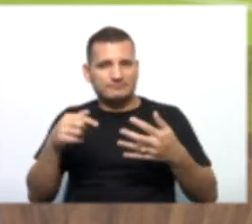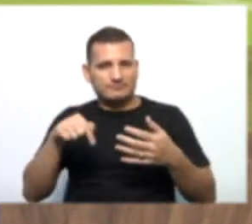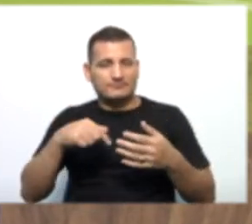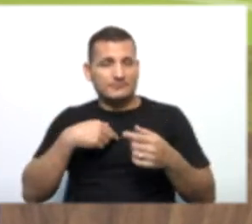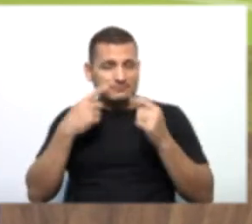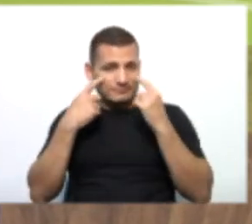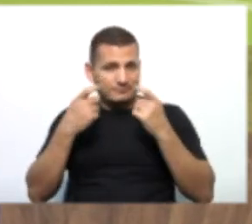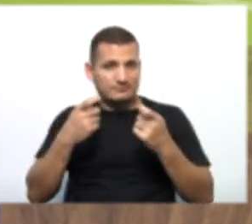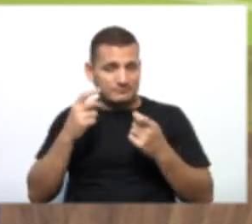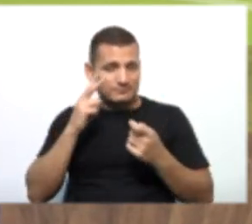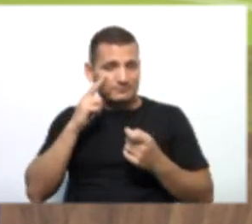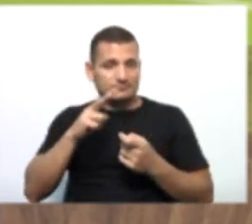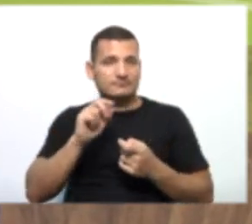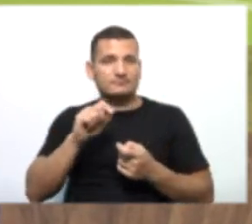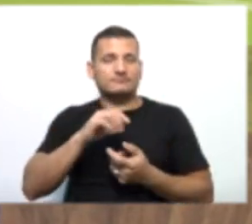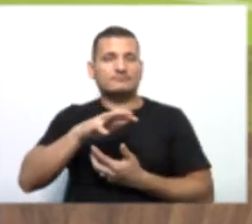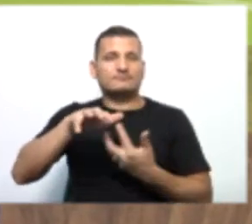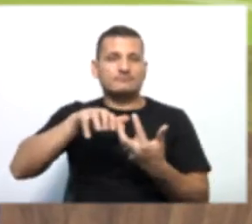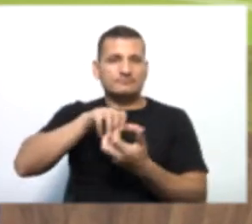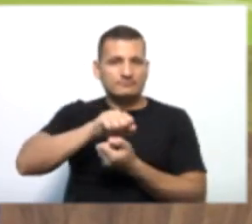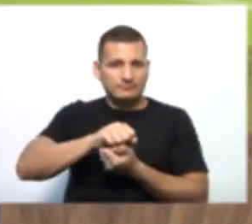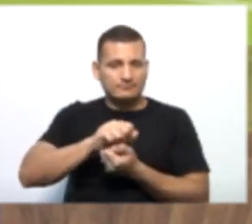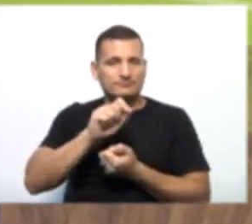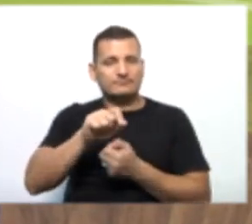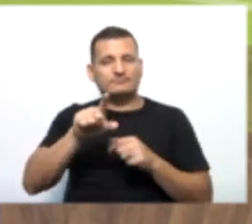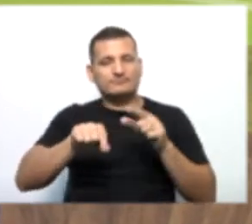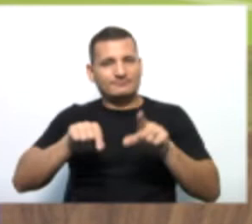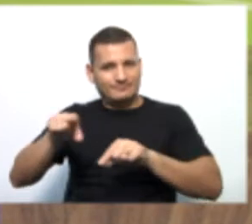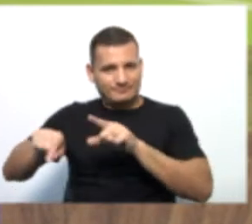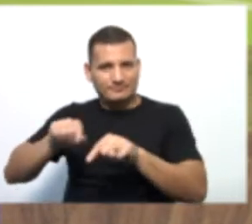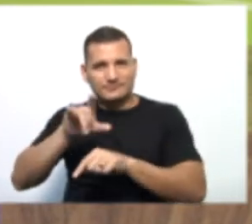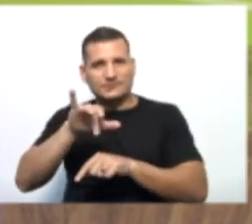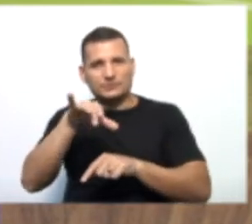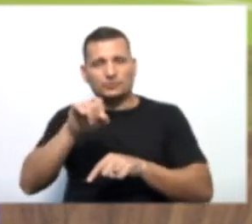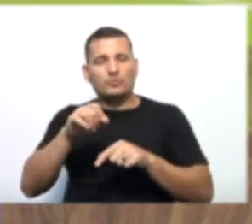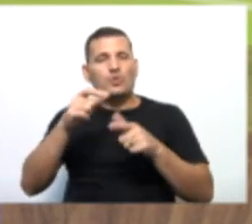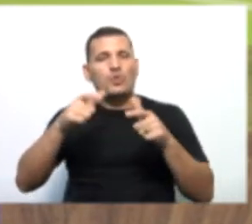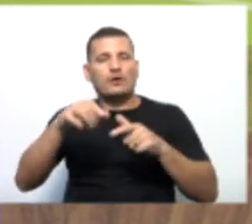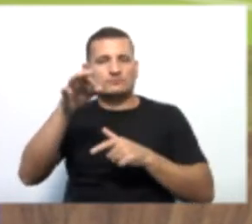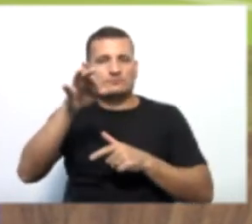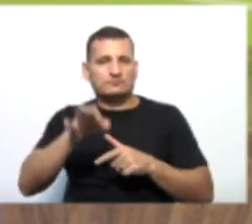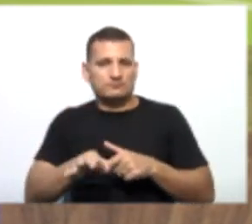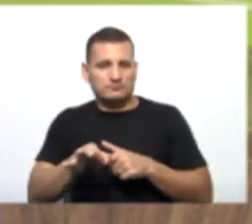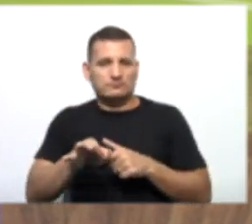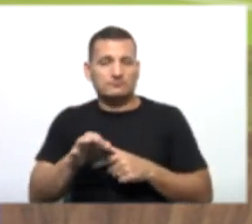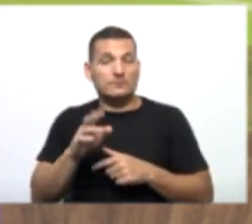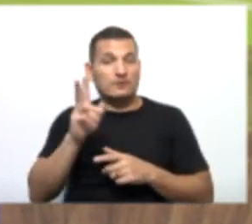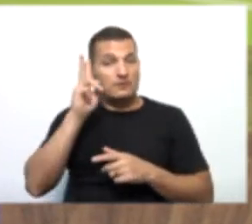essa questão da reciclagem, das coletas seletivas, jogar lixo no local indicado. E aí eu